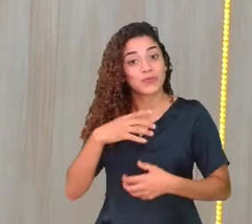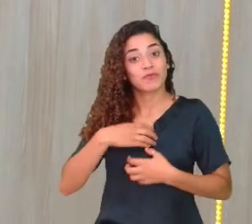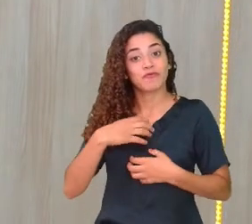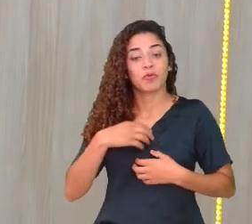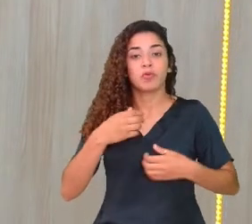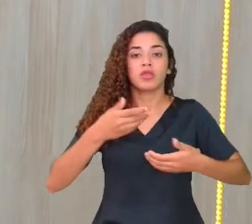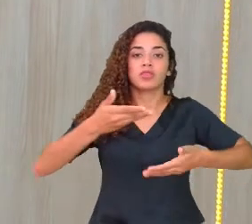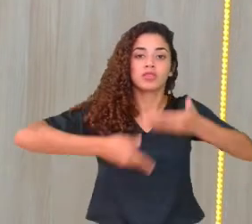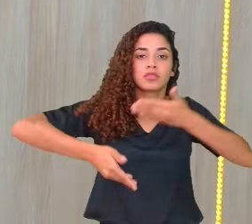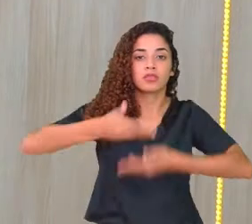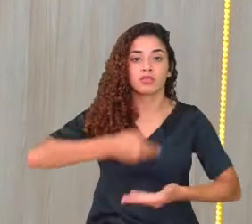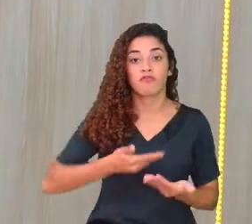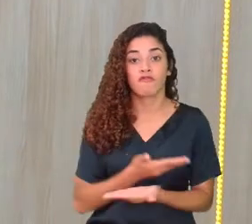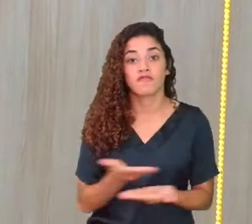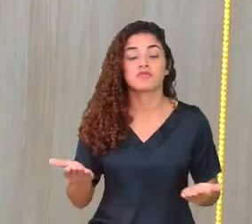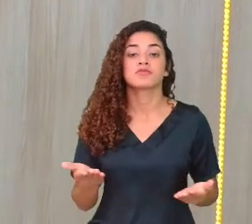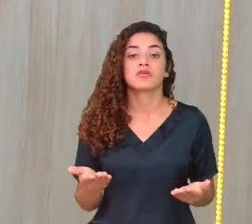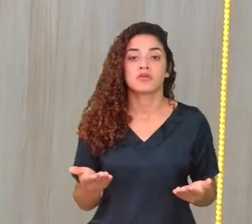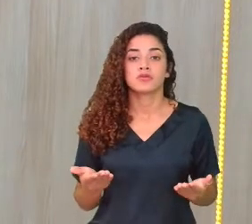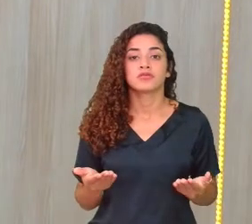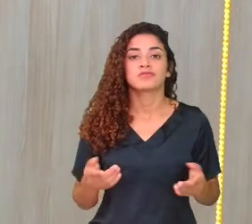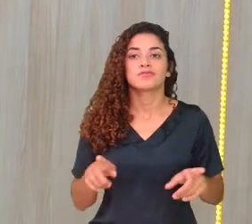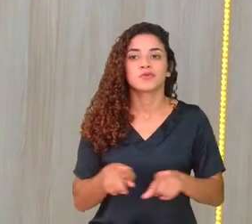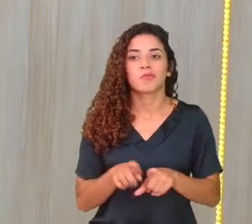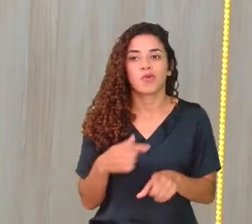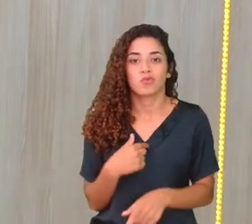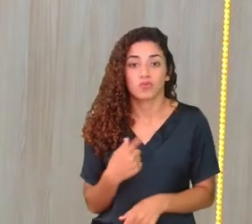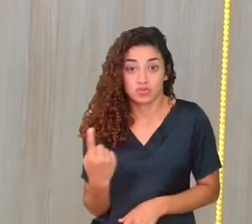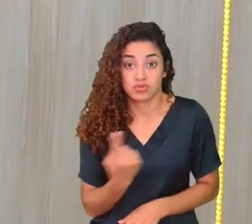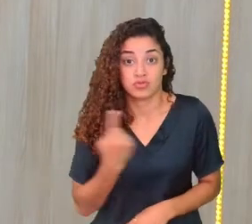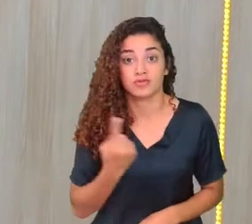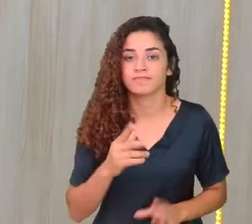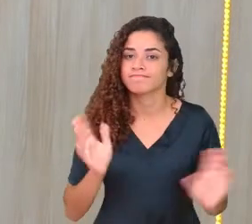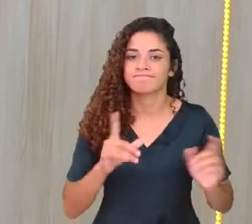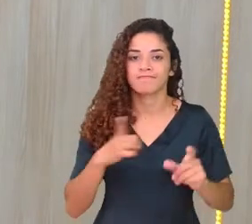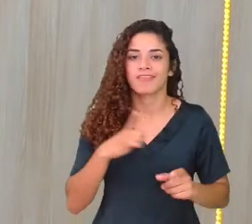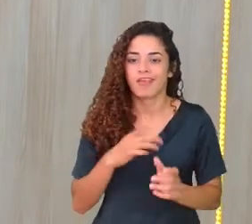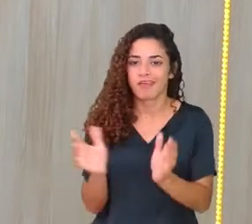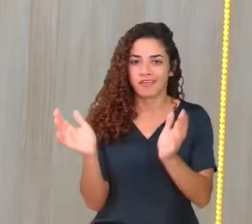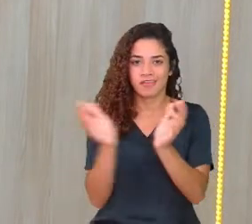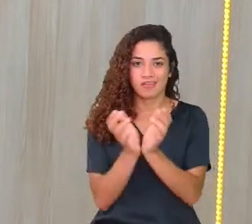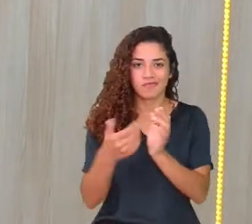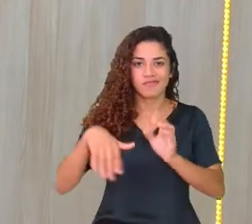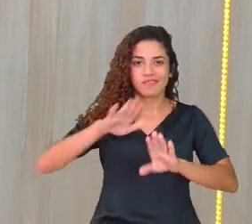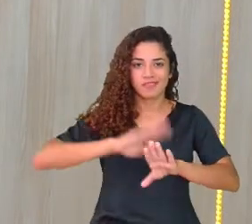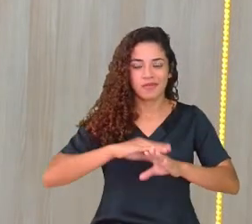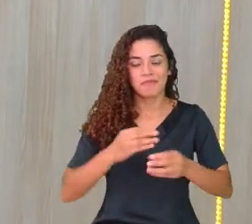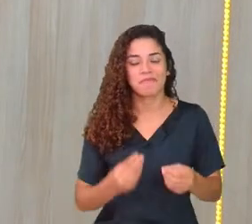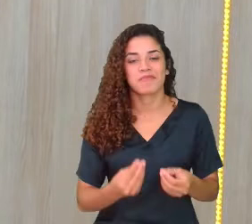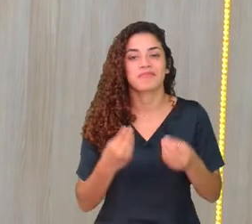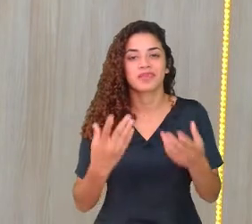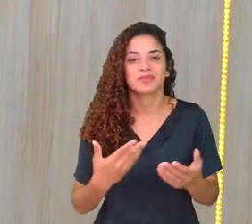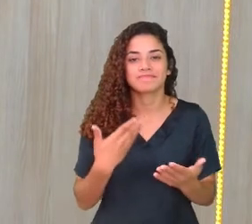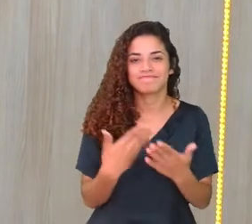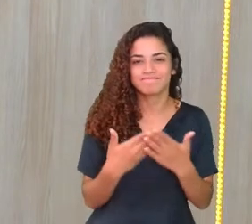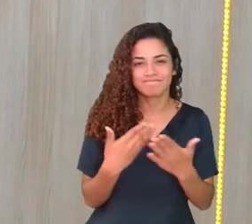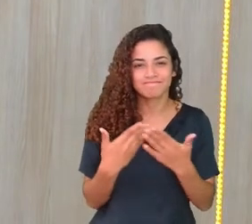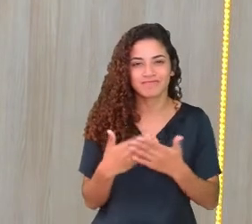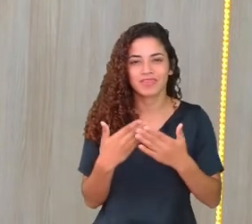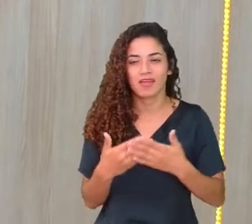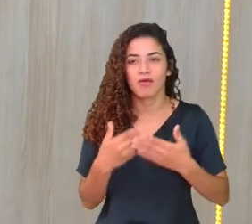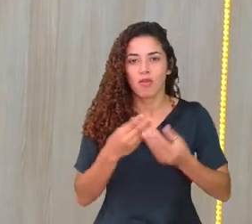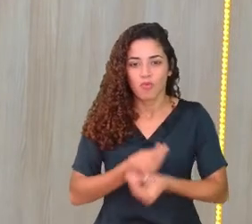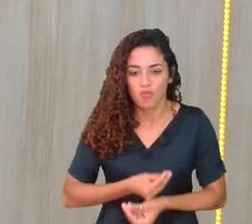com vocês. Mas também, como sempre, eu não estou sozinha, toda uma equipe aqui por trás para que a nossa aula chegue bem